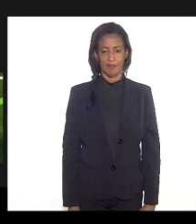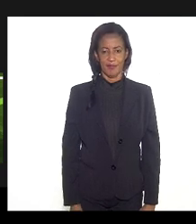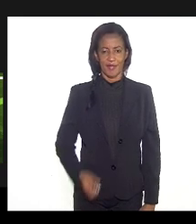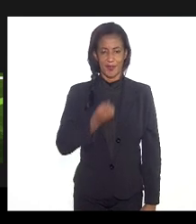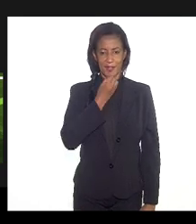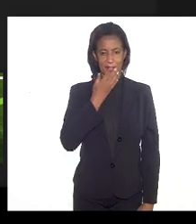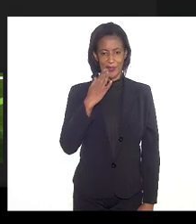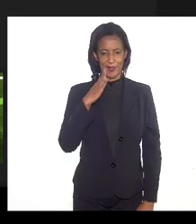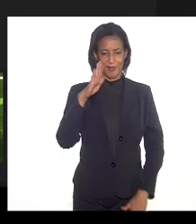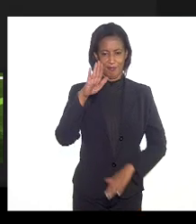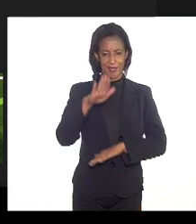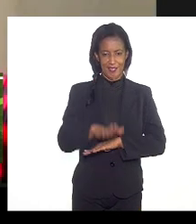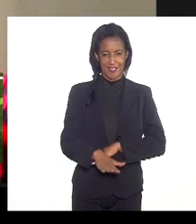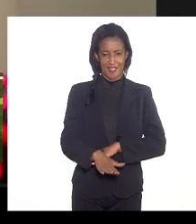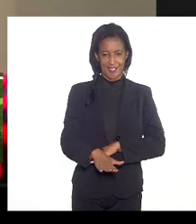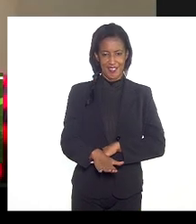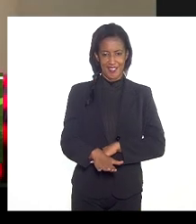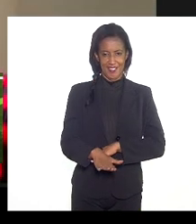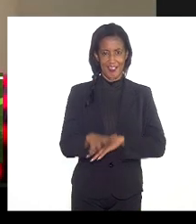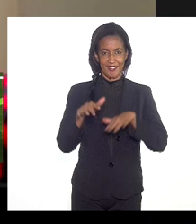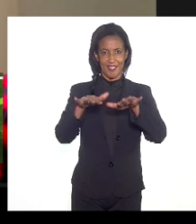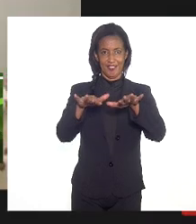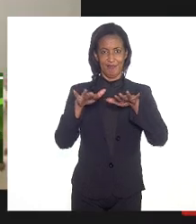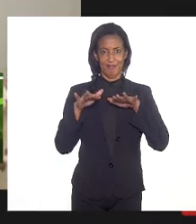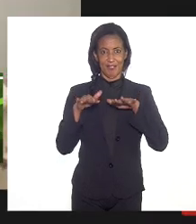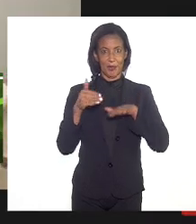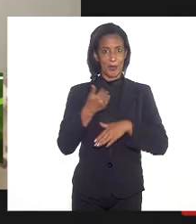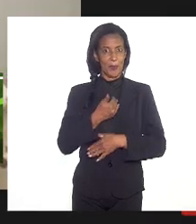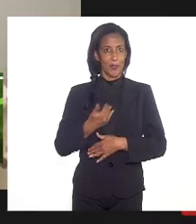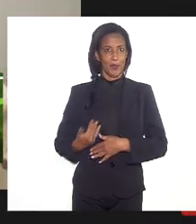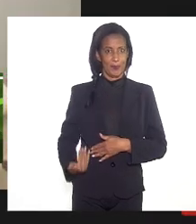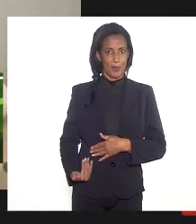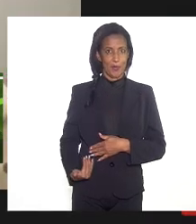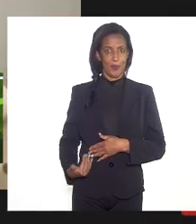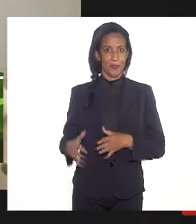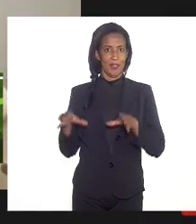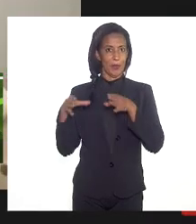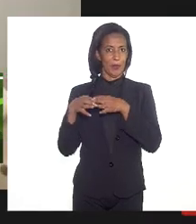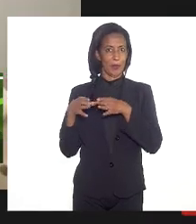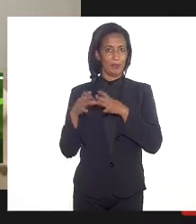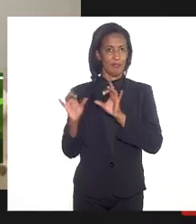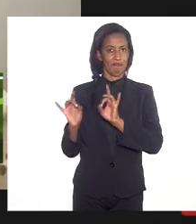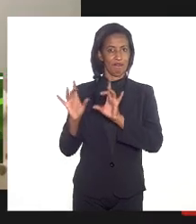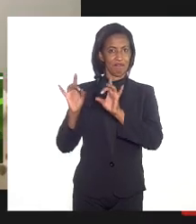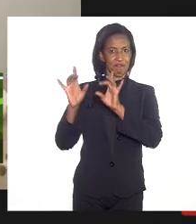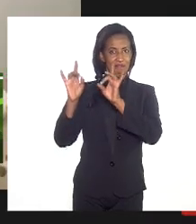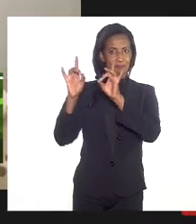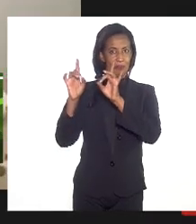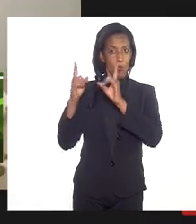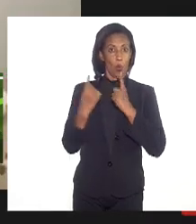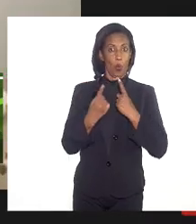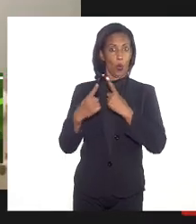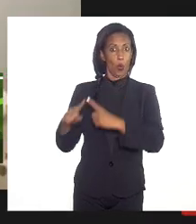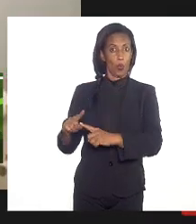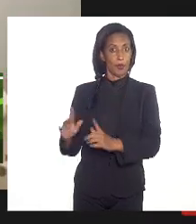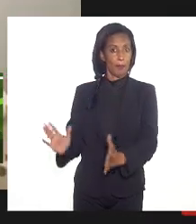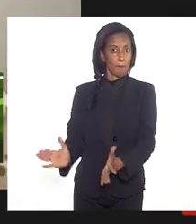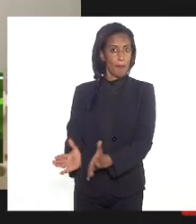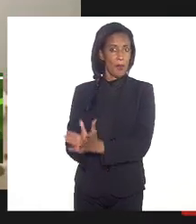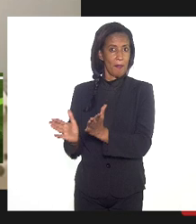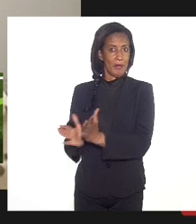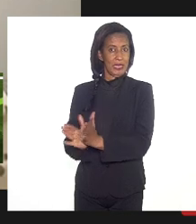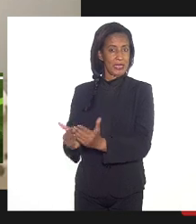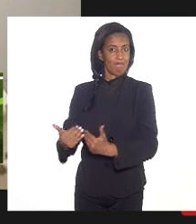Boa tarde. Audiência pública da Comissão Especial de Enfrentamento à Miséria e à